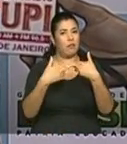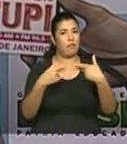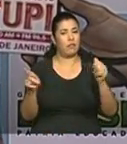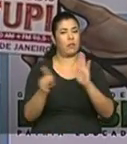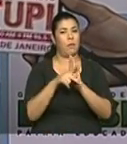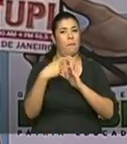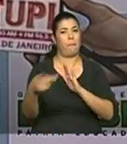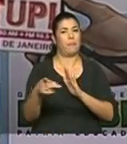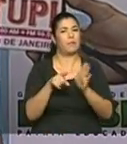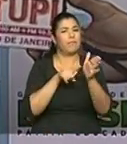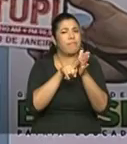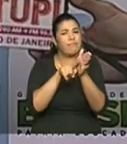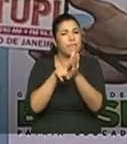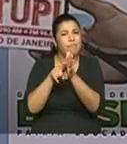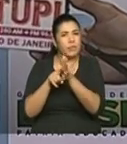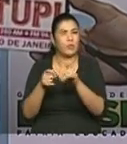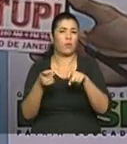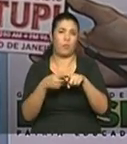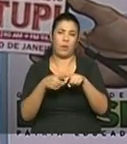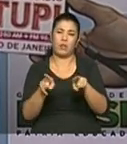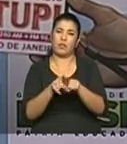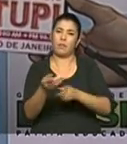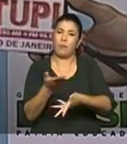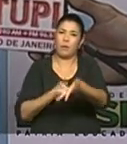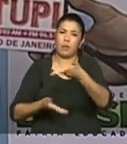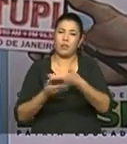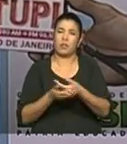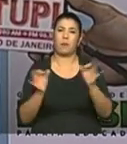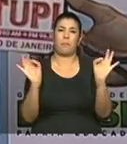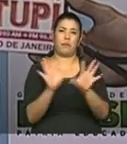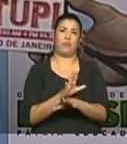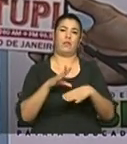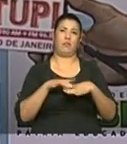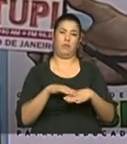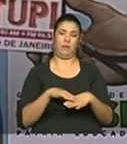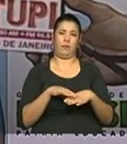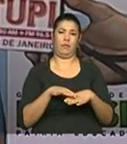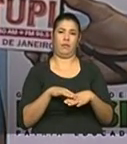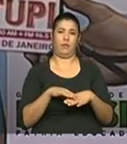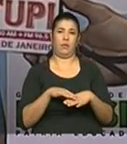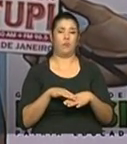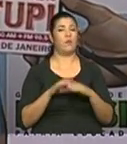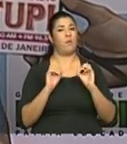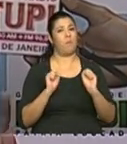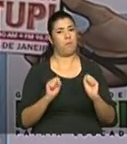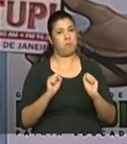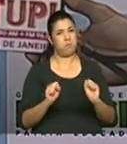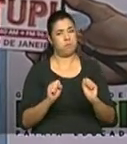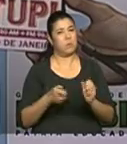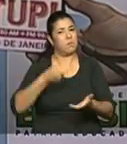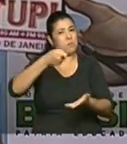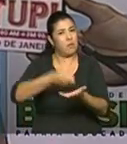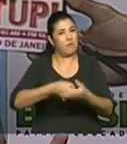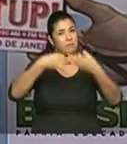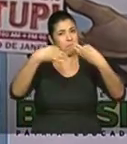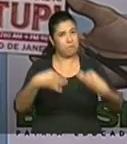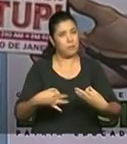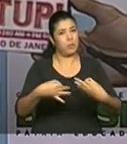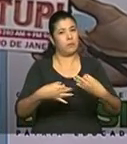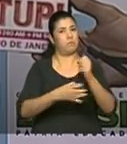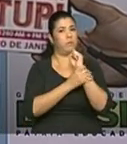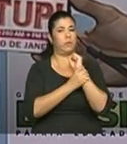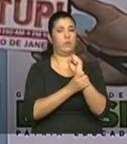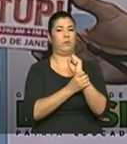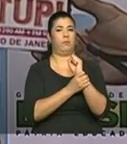é o diagnóstico médico e o tratamento adequado para a eliminação da doença. Então, eu poderia dizer com muita